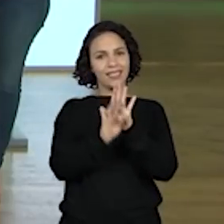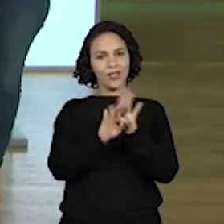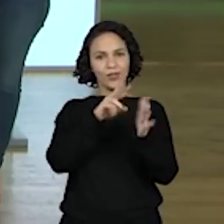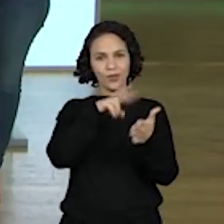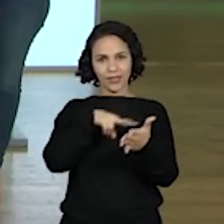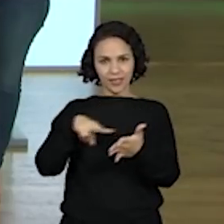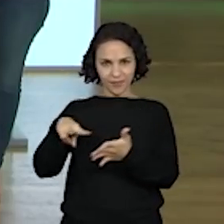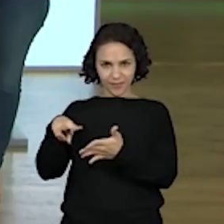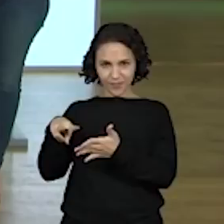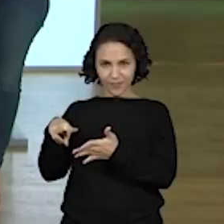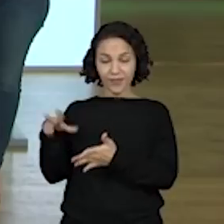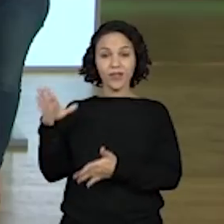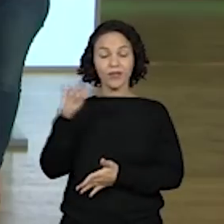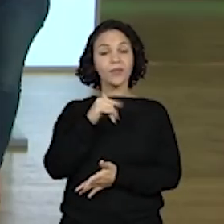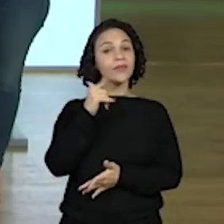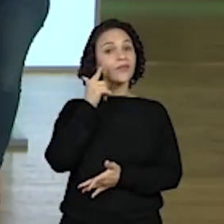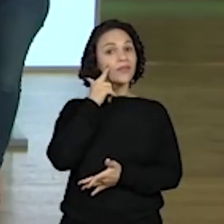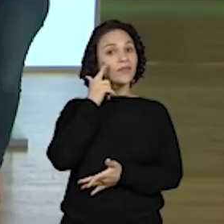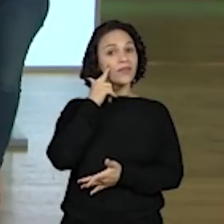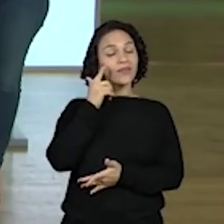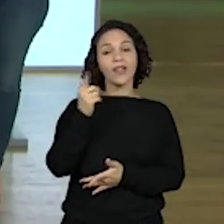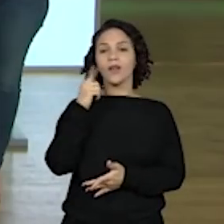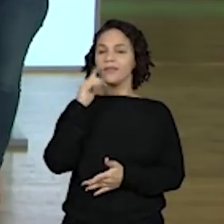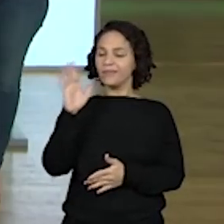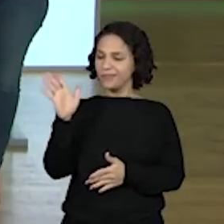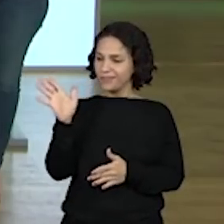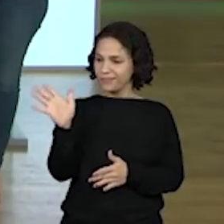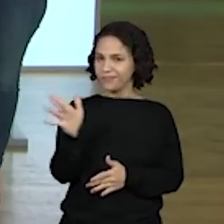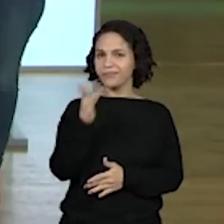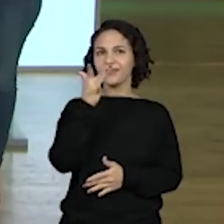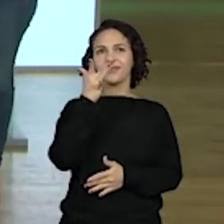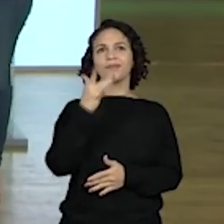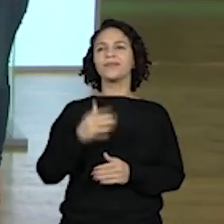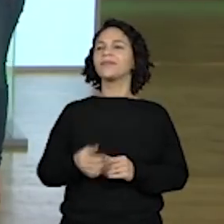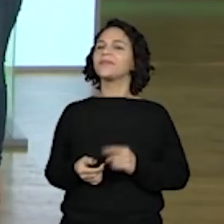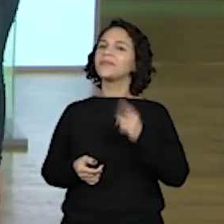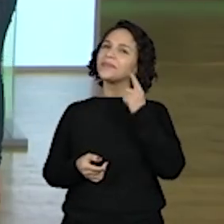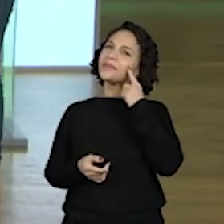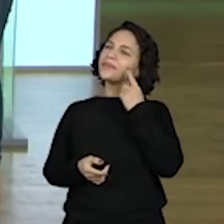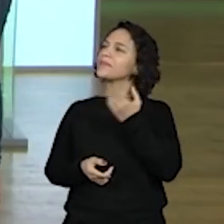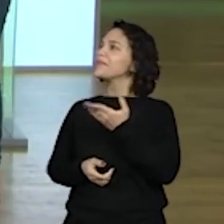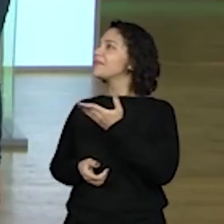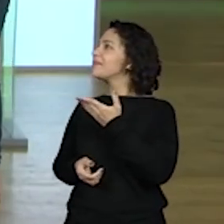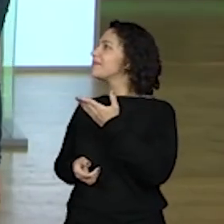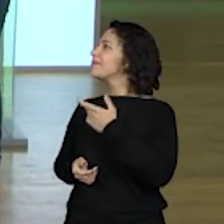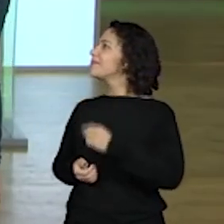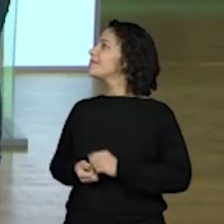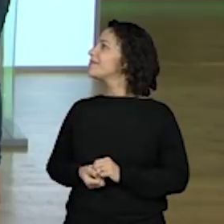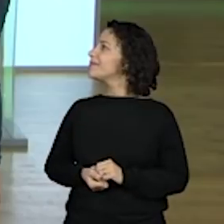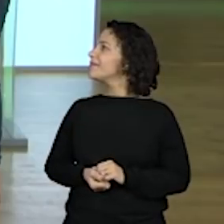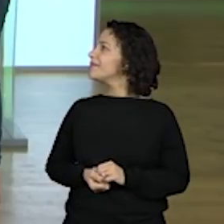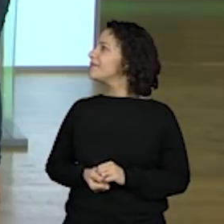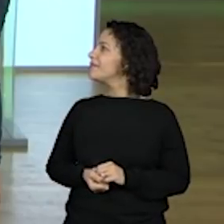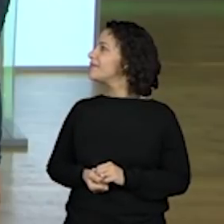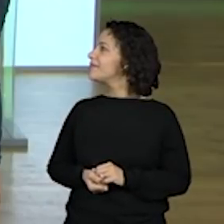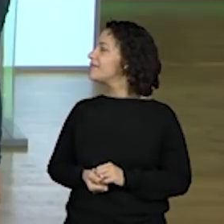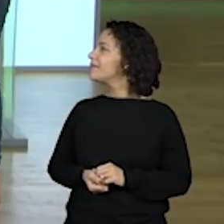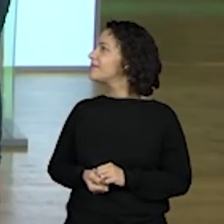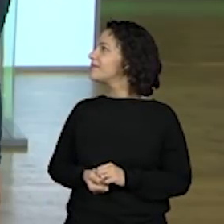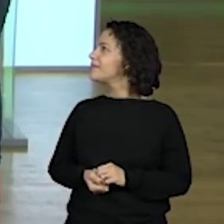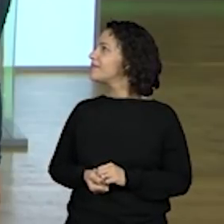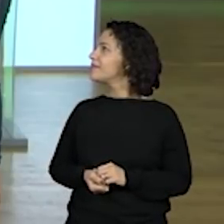leitura. E a gente vai encontrar na próxima tela que eu estou colocando aqui para vocês. Observem.